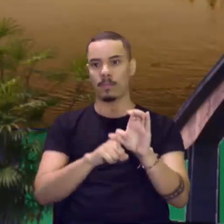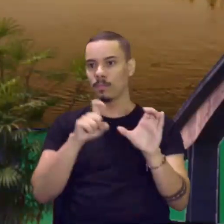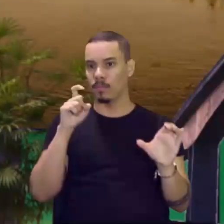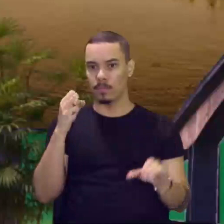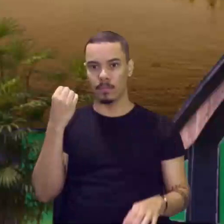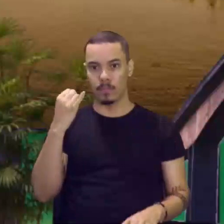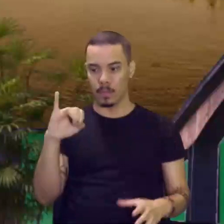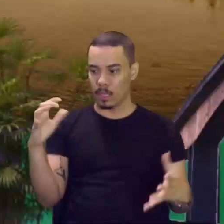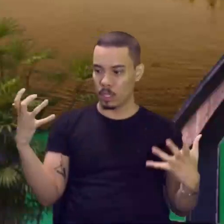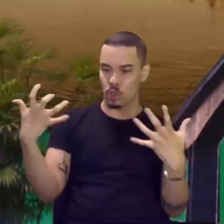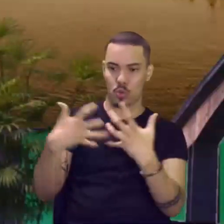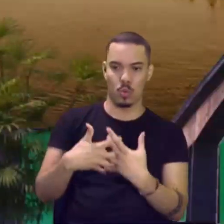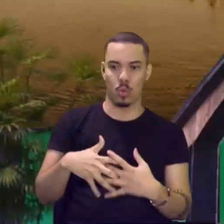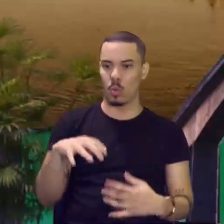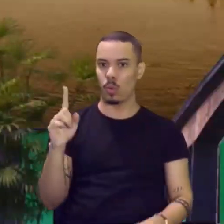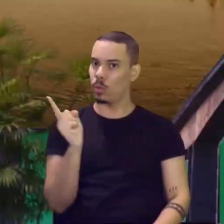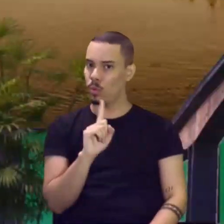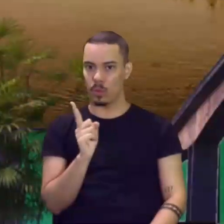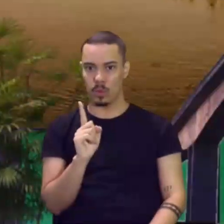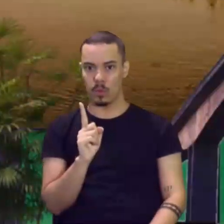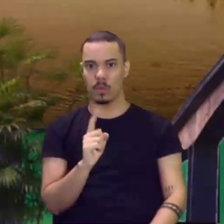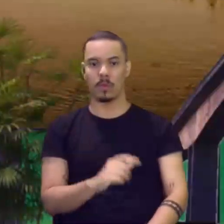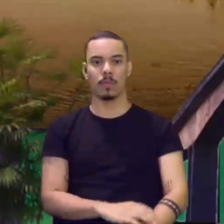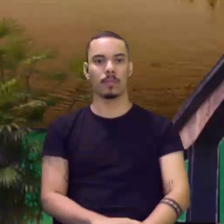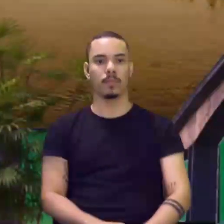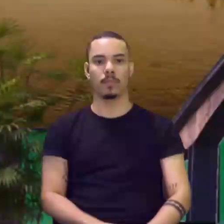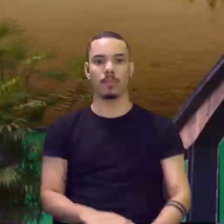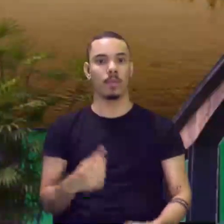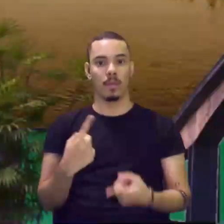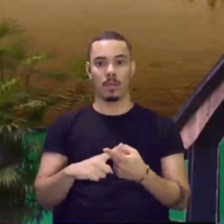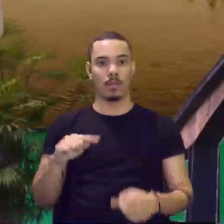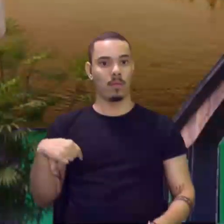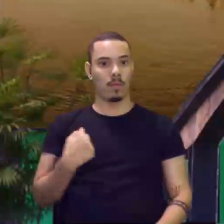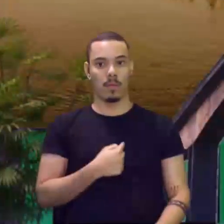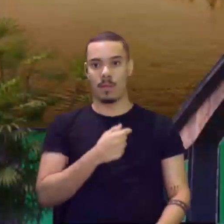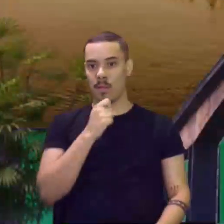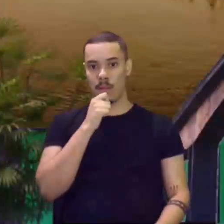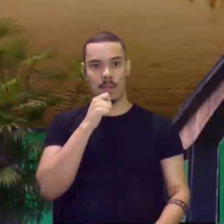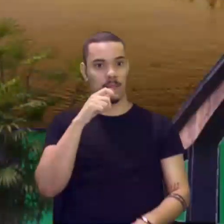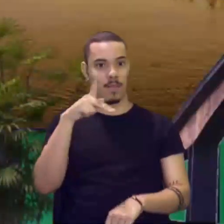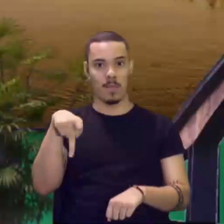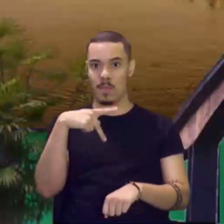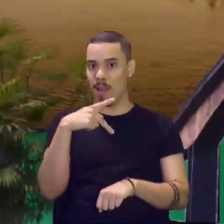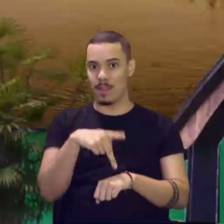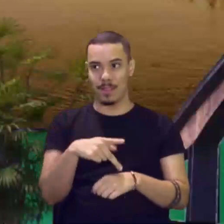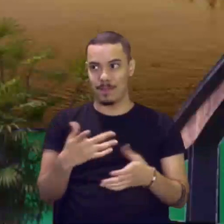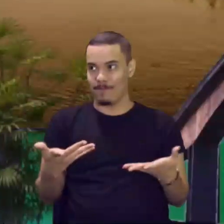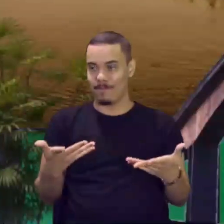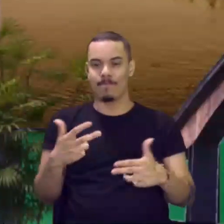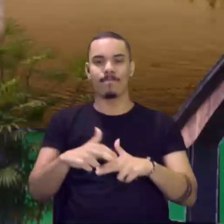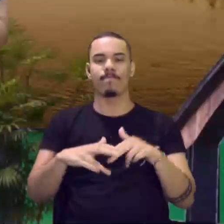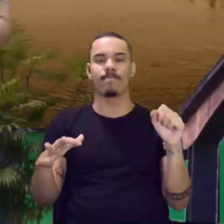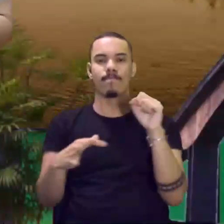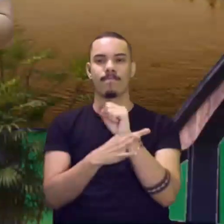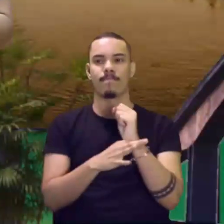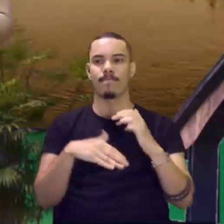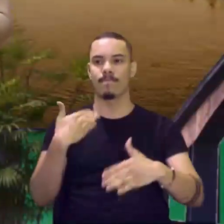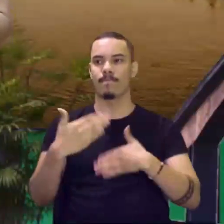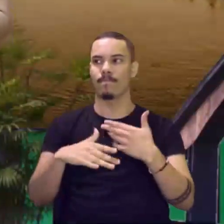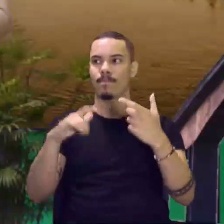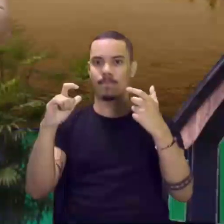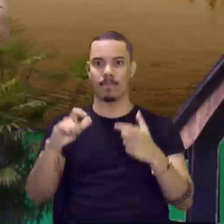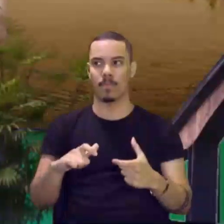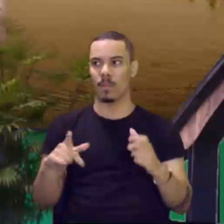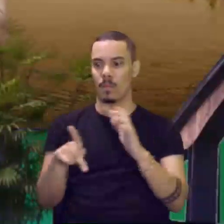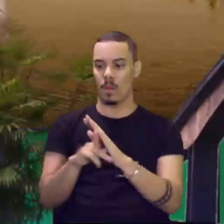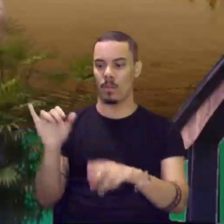elas fossem articuladas ou não, que não era interesse da coroa. Nós não éramos o país. Verdade. E garantir o desenvolvimento da onde? Da sua metrópole.